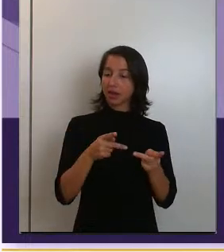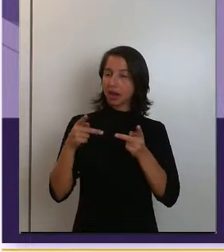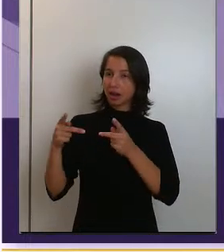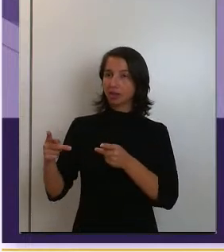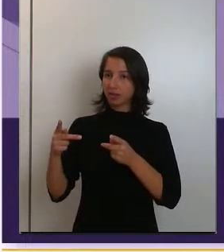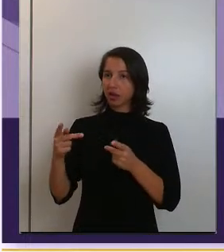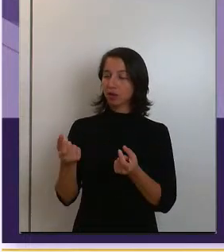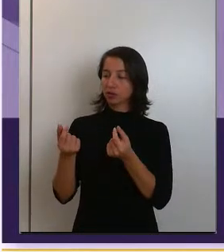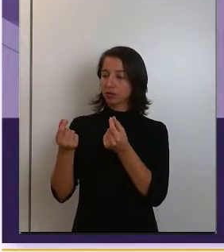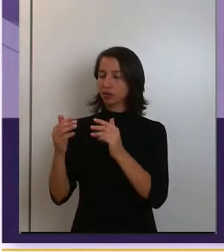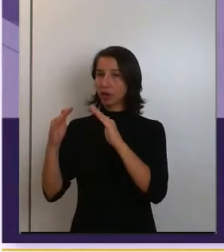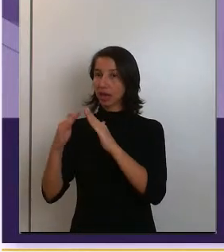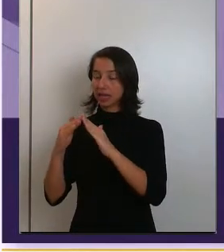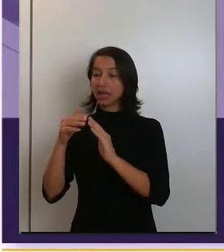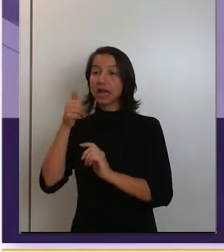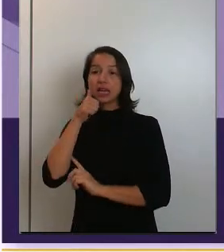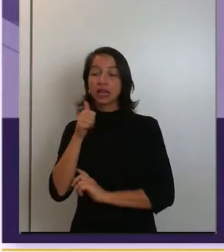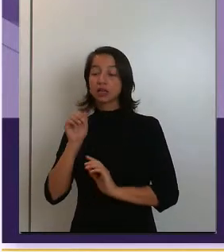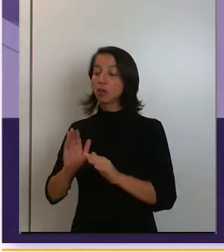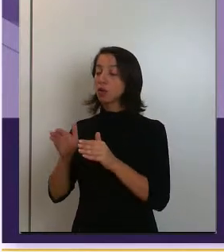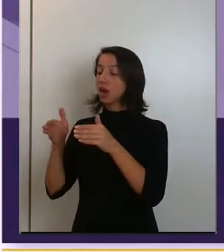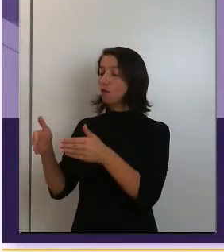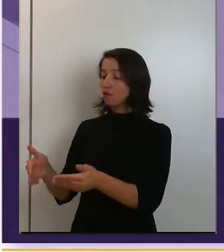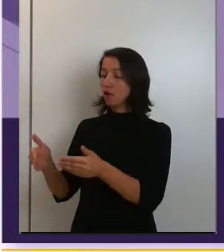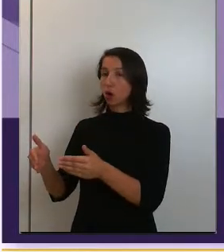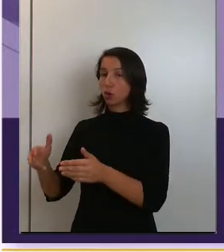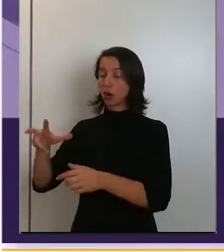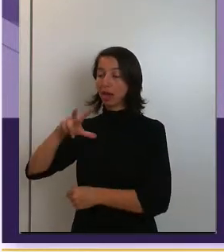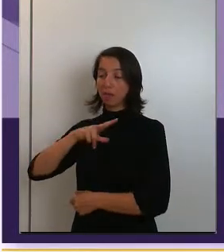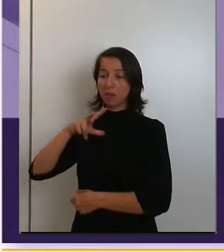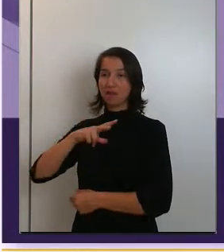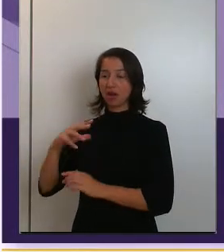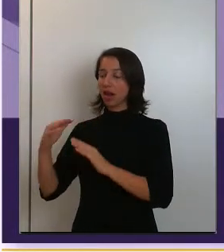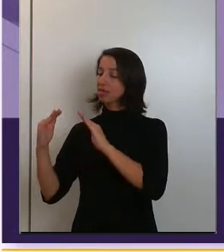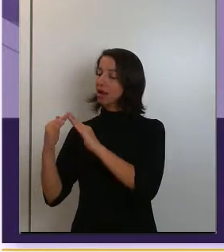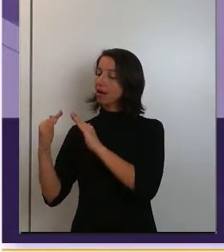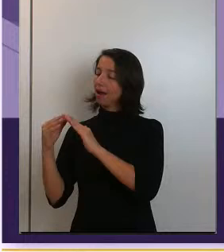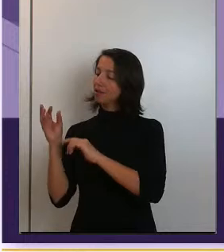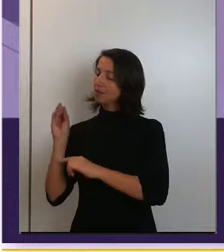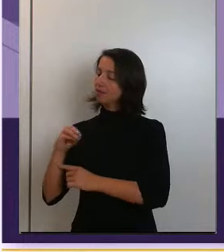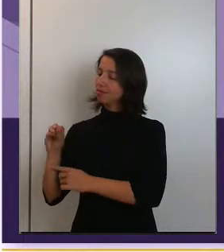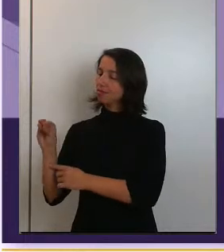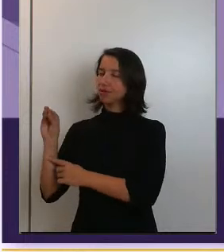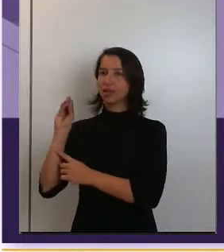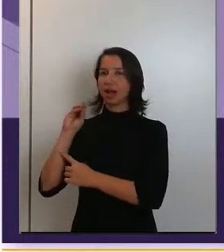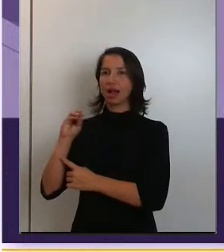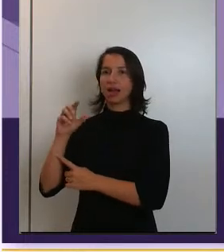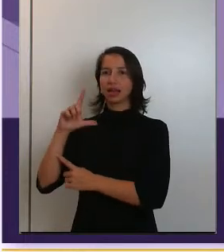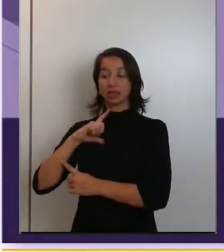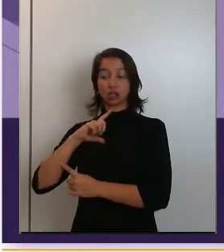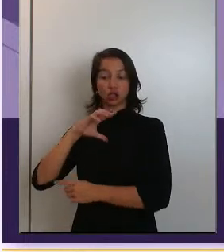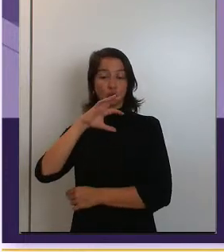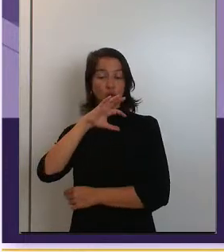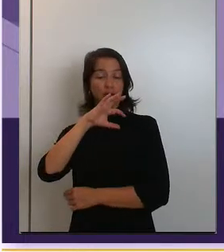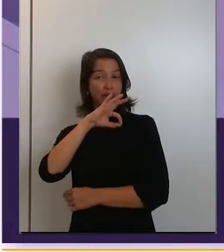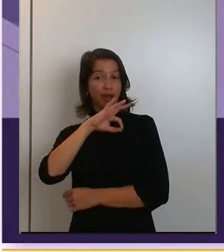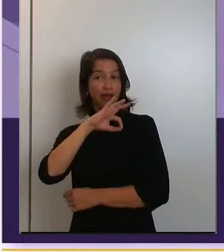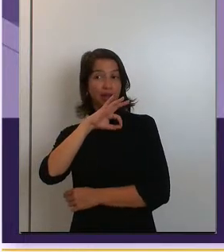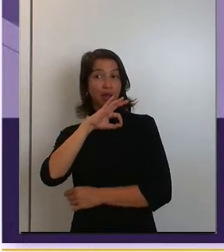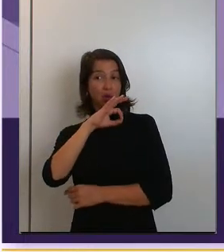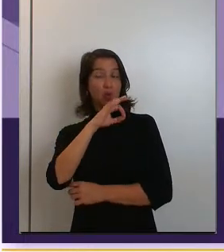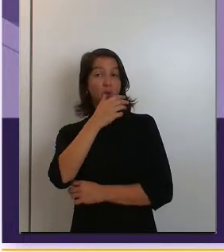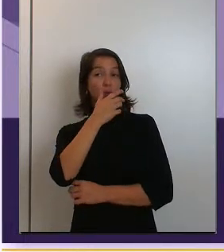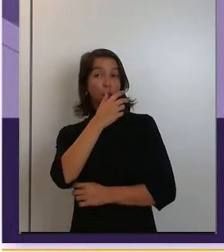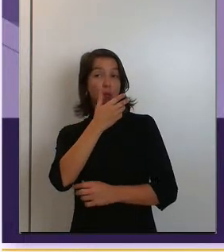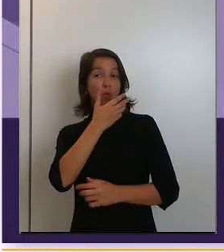tarefa delas o cuidado do lar, e como contrapartida elas tinham sustento financeiro que era promovido pelo marido. E